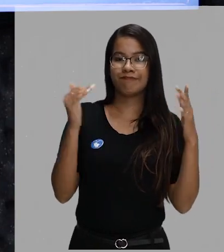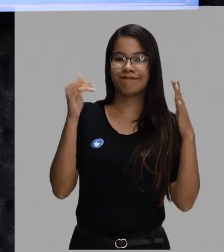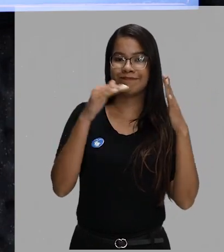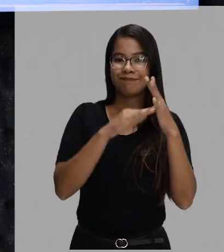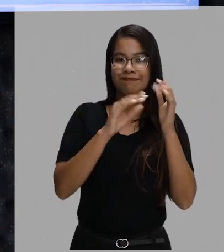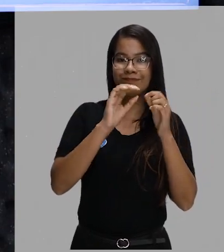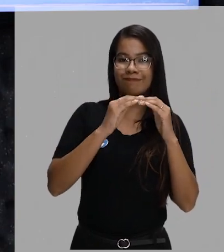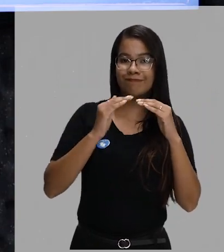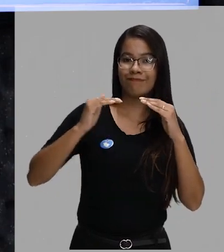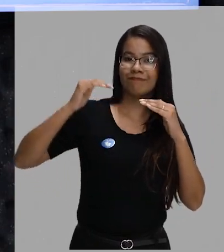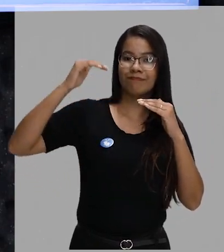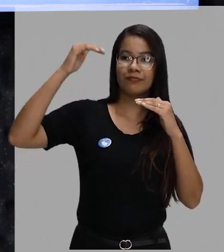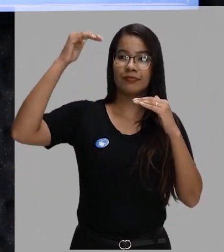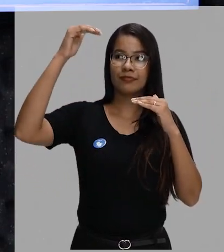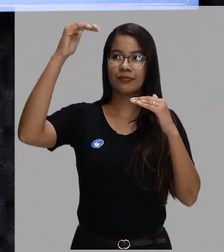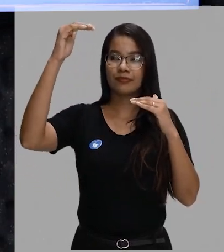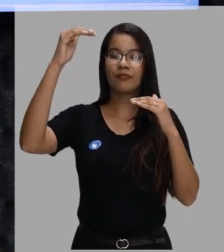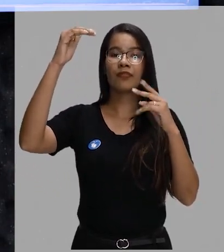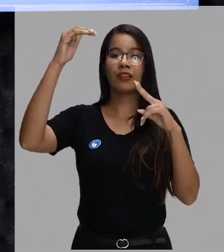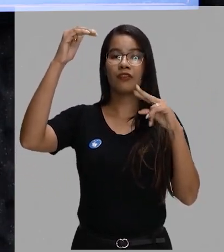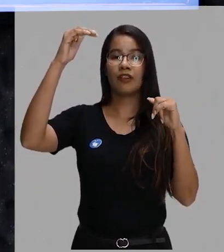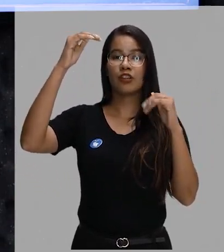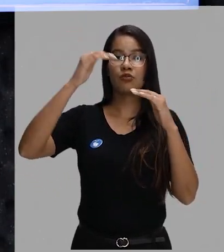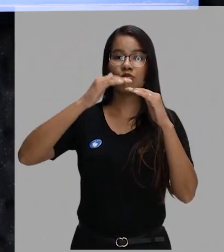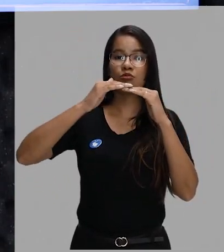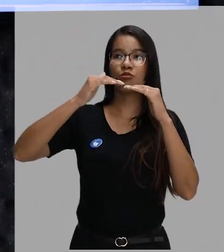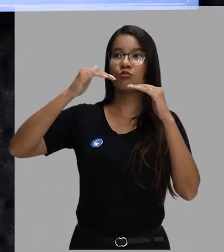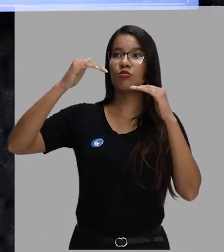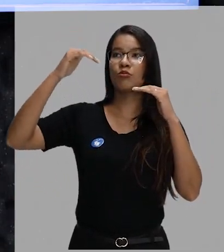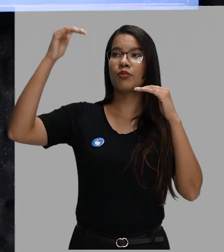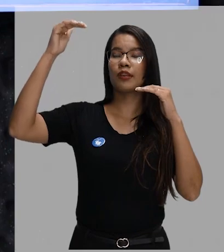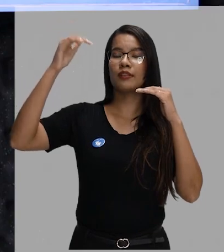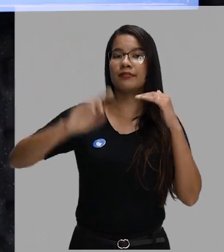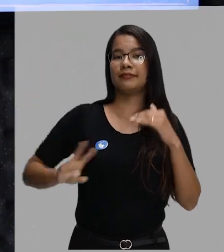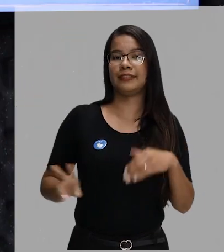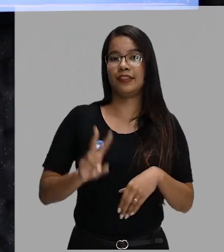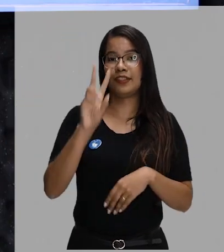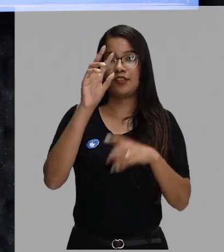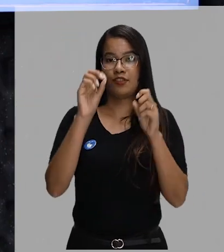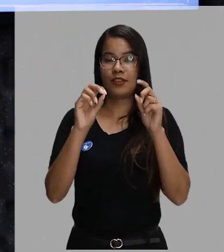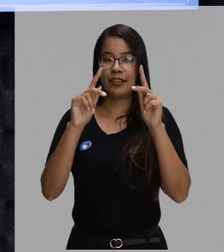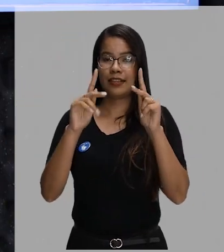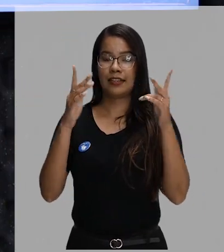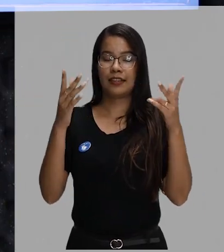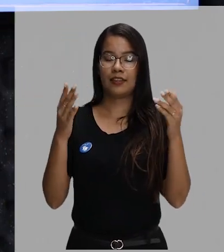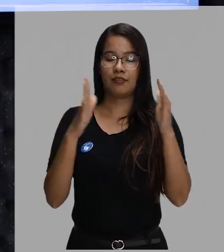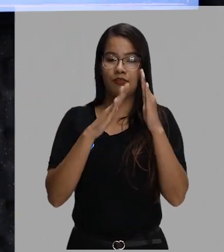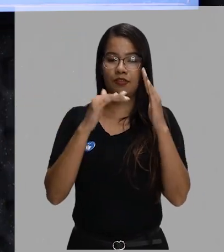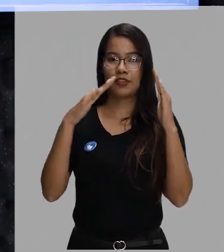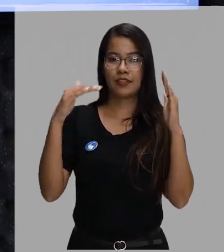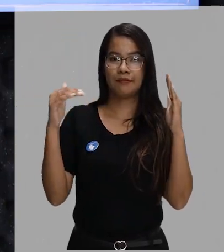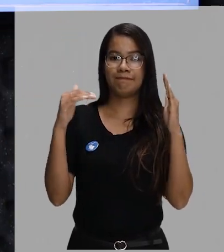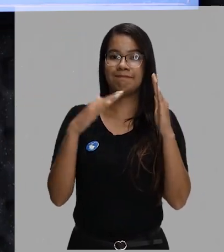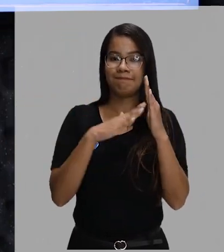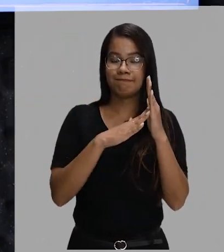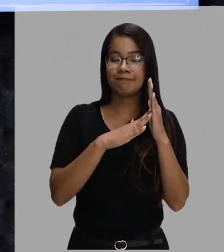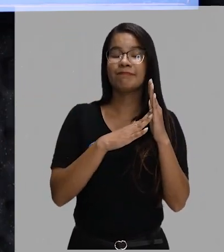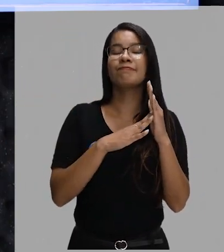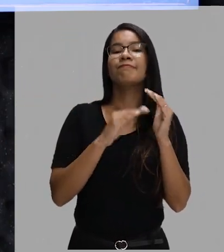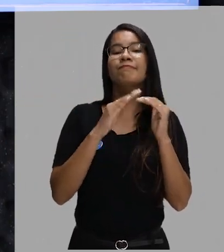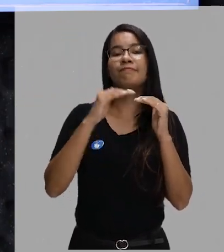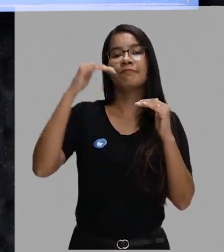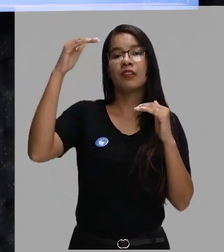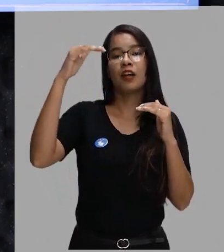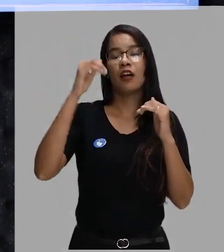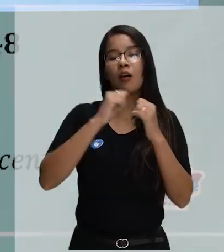gráfico ascendente. Ele vai subindo os valores de y. Ok? Então, função crescente, ao aumentar o x, o y aumenta